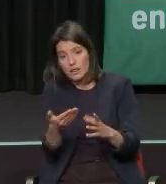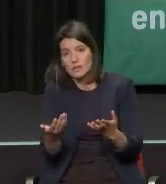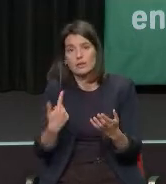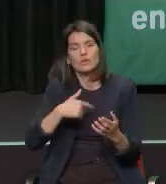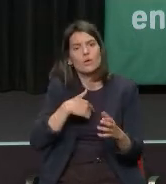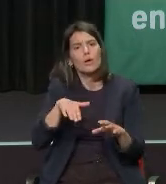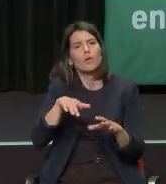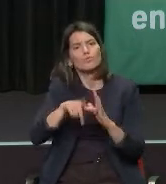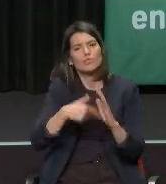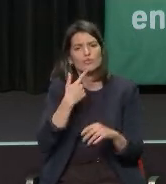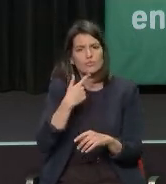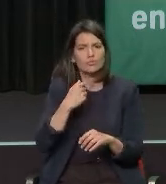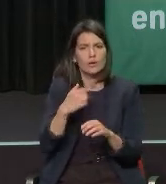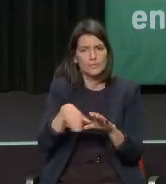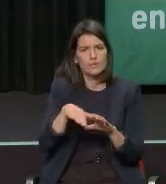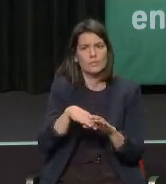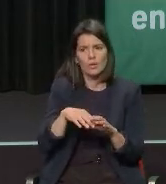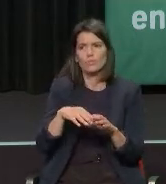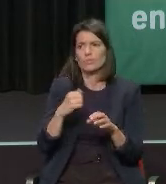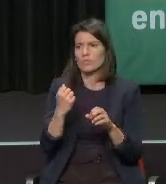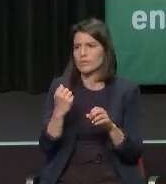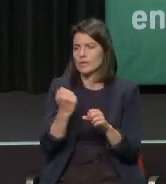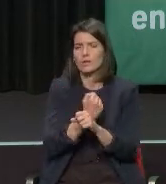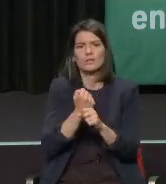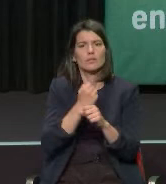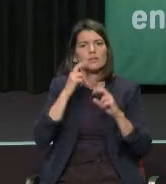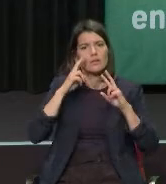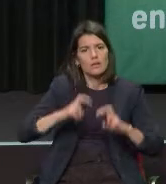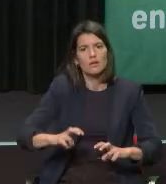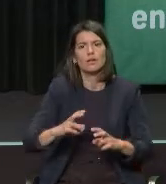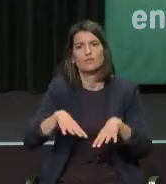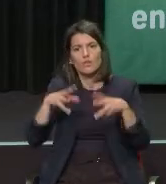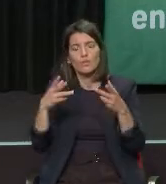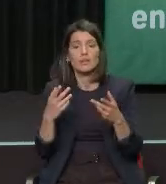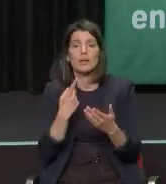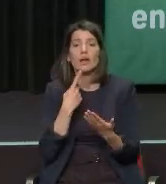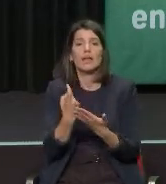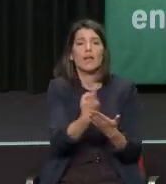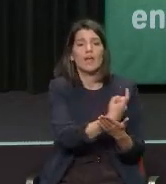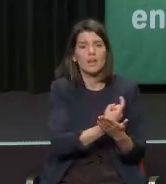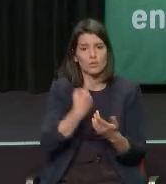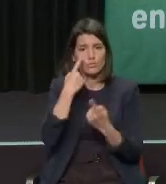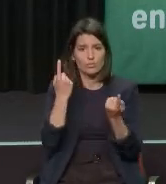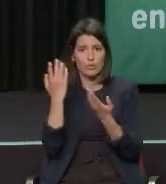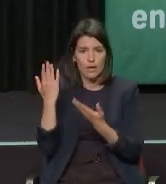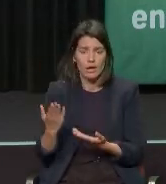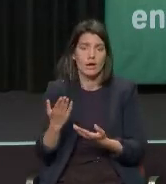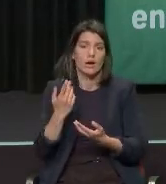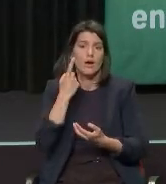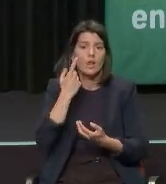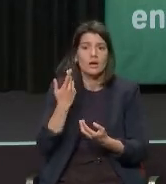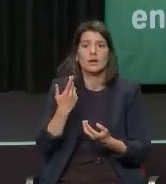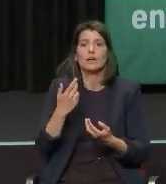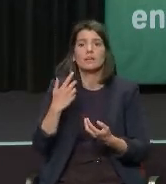participamos em muitos projetos de atividades de investigação e desenvolvimento. Aqui dar-lhes alguns resultados deste inquérito ao potencial científico nacional. Portanto, o